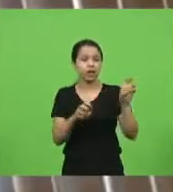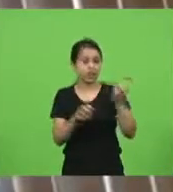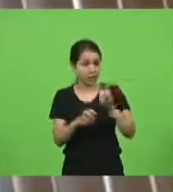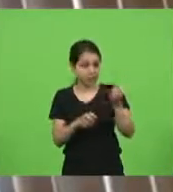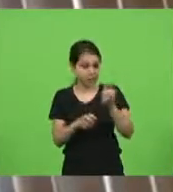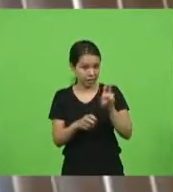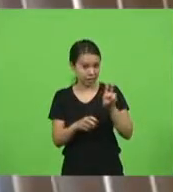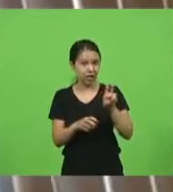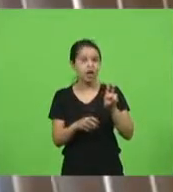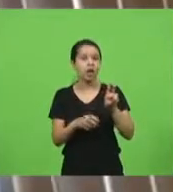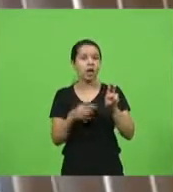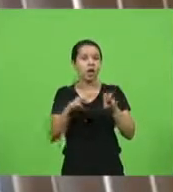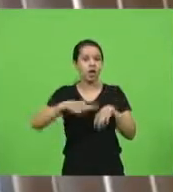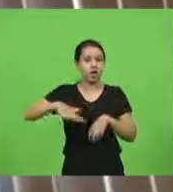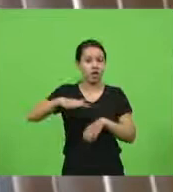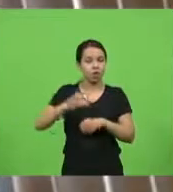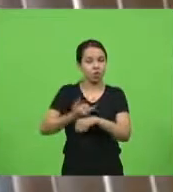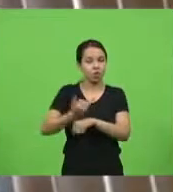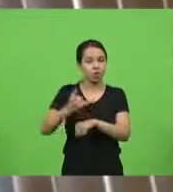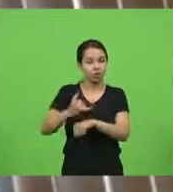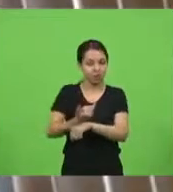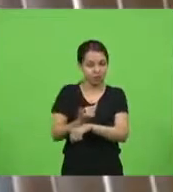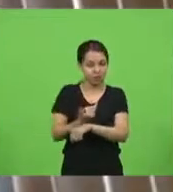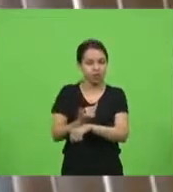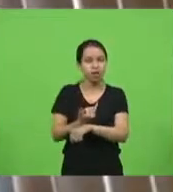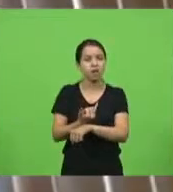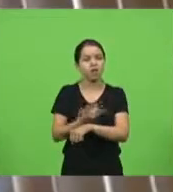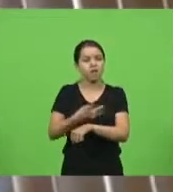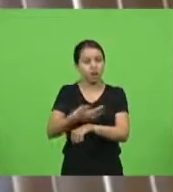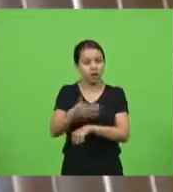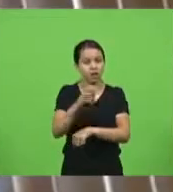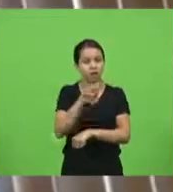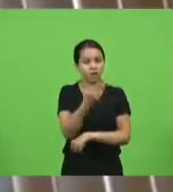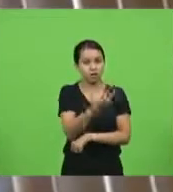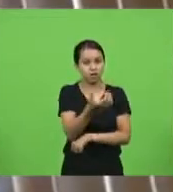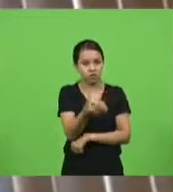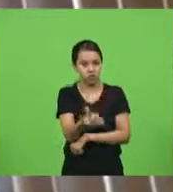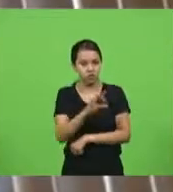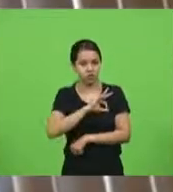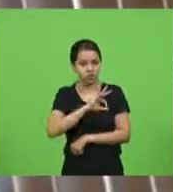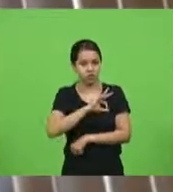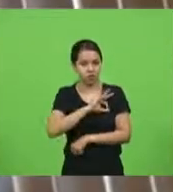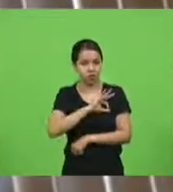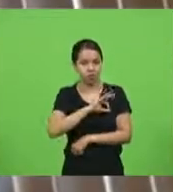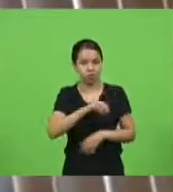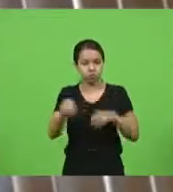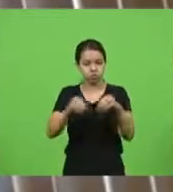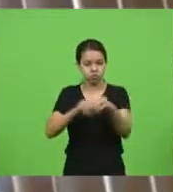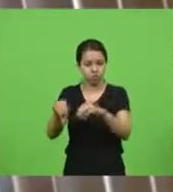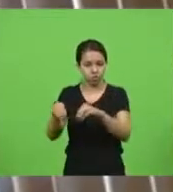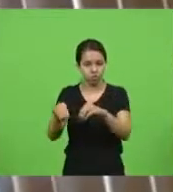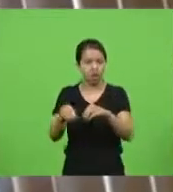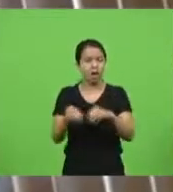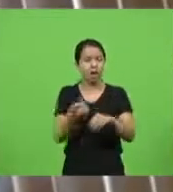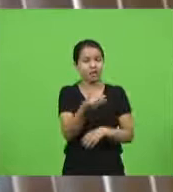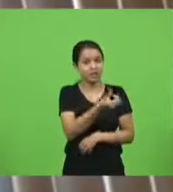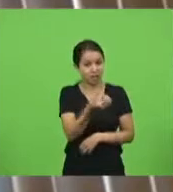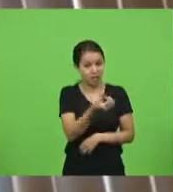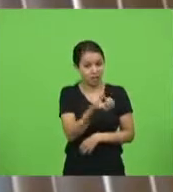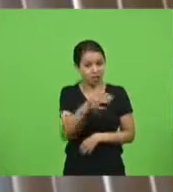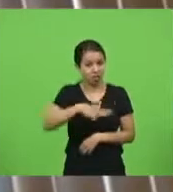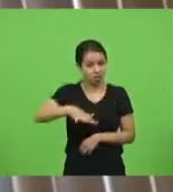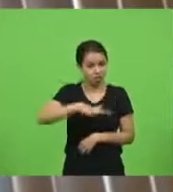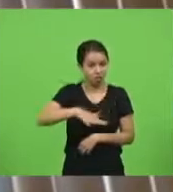Joinville e região, receberá 26 policiais militares. A sexta região, Criciúma